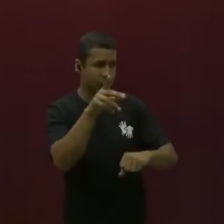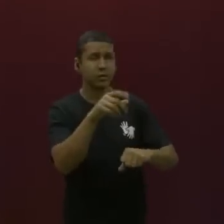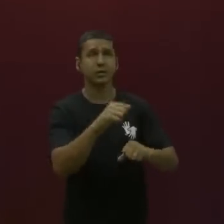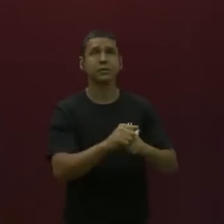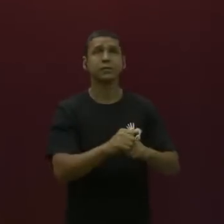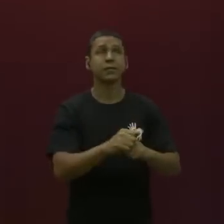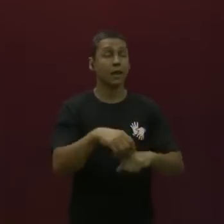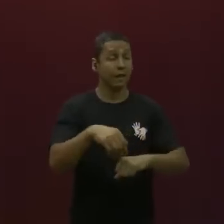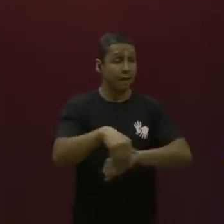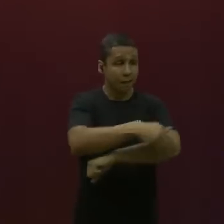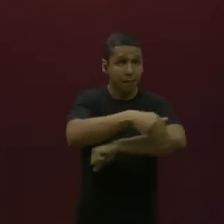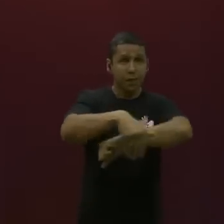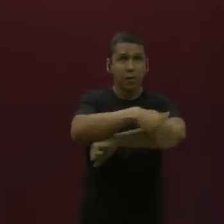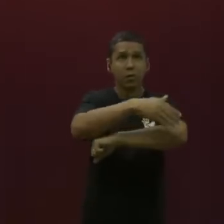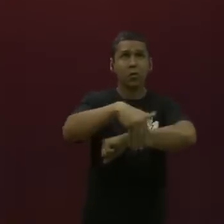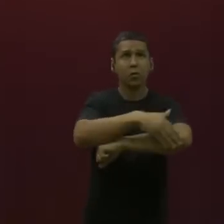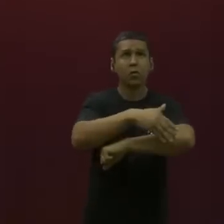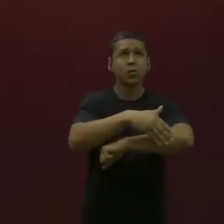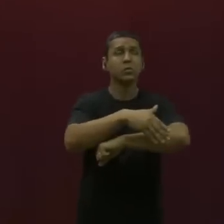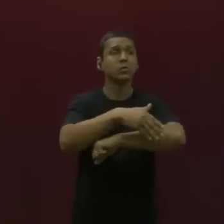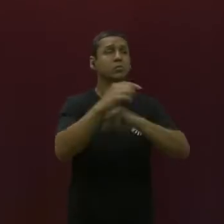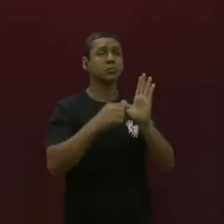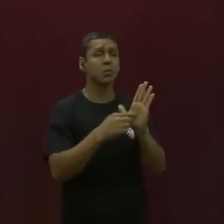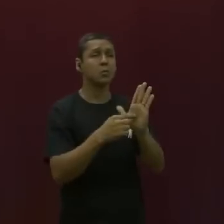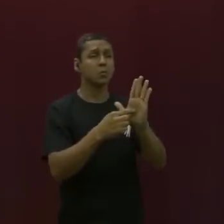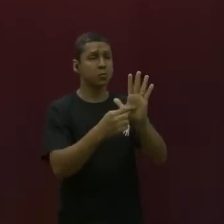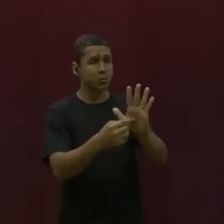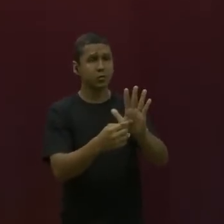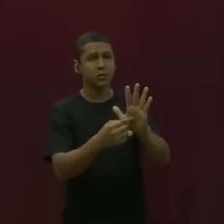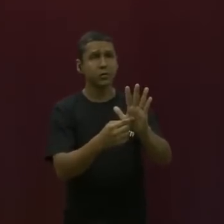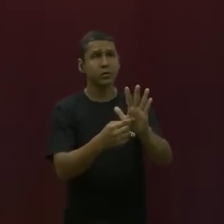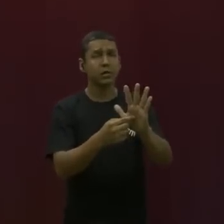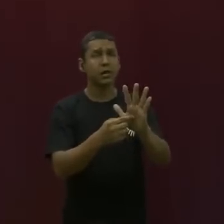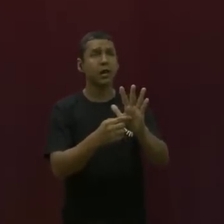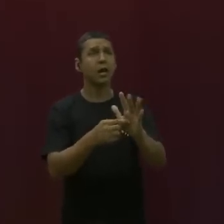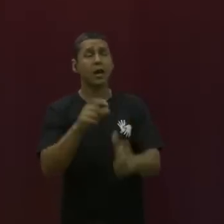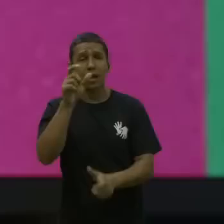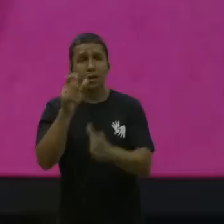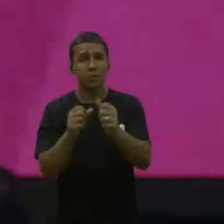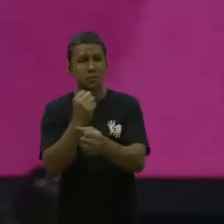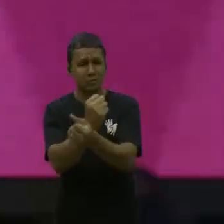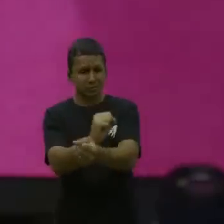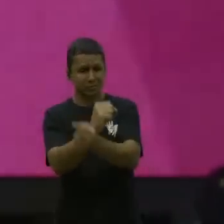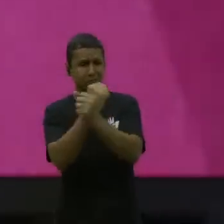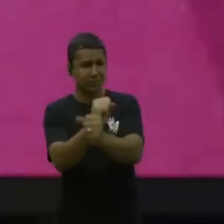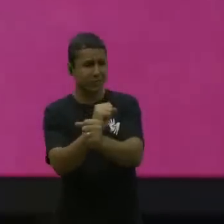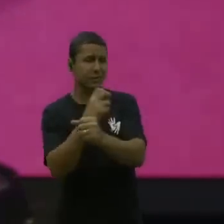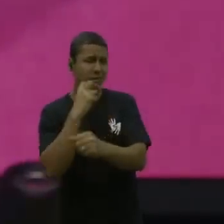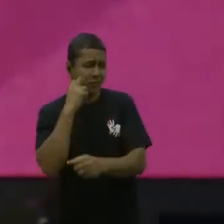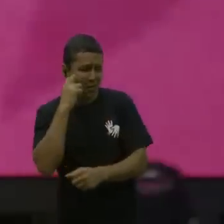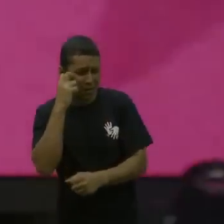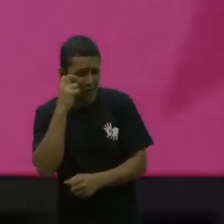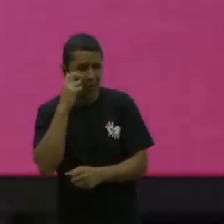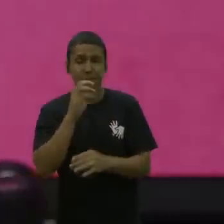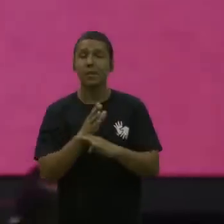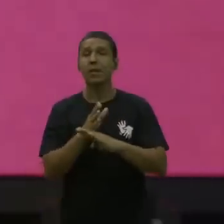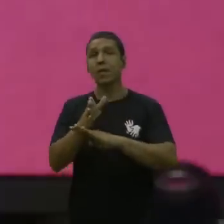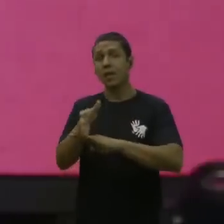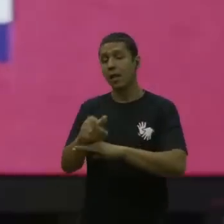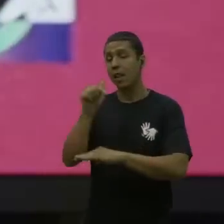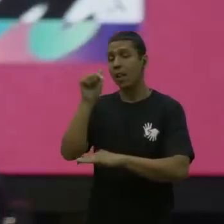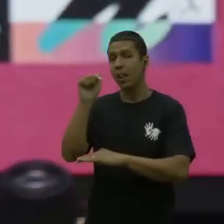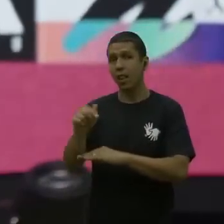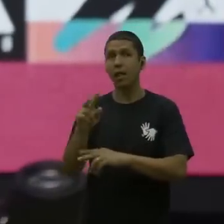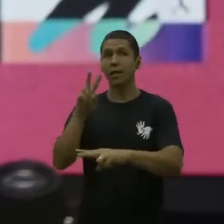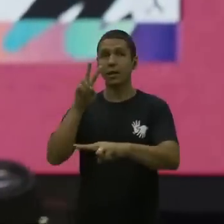feitas para a rua, numa forma de expor mesmo os prisioneiros à vergonha. e foram levá-los numa prisão de Paulo, e a